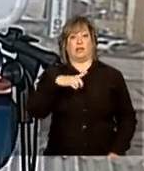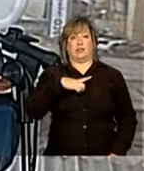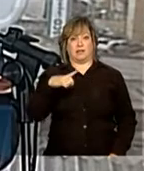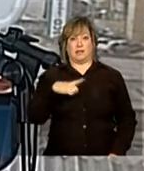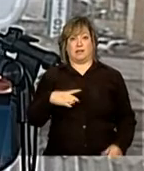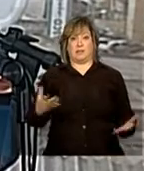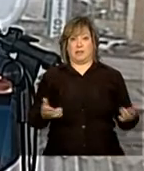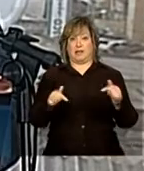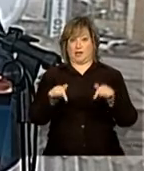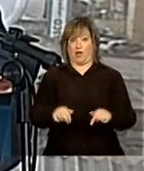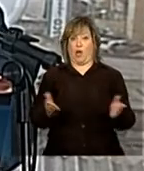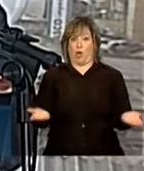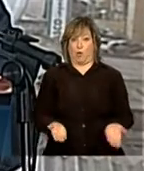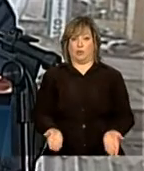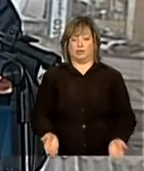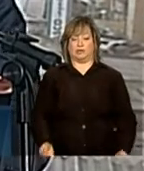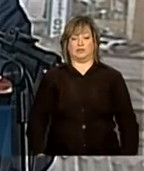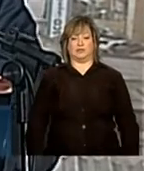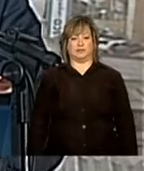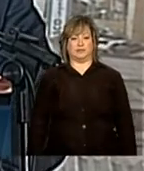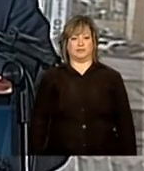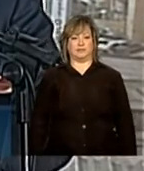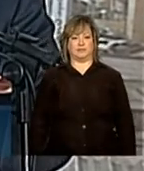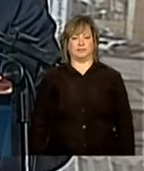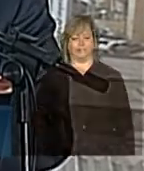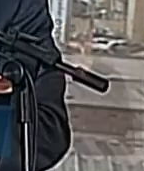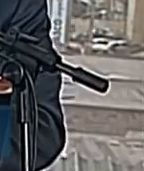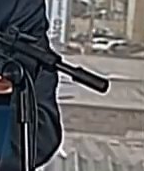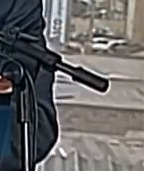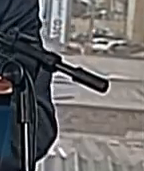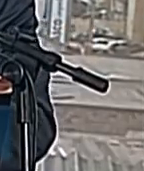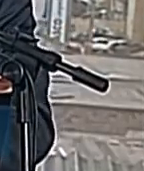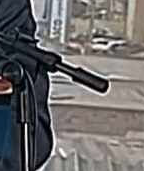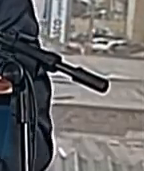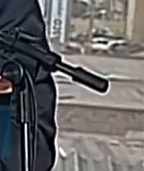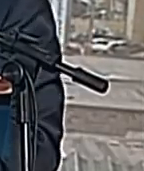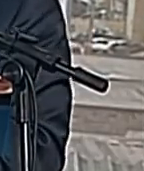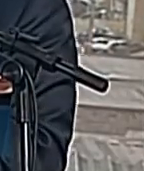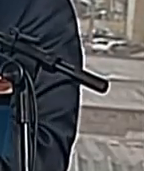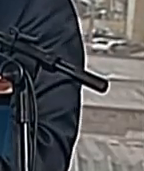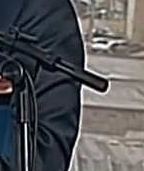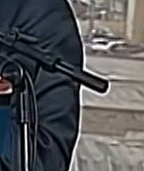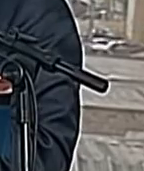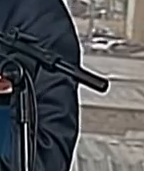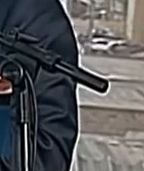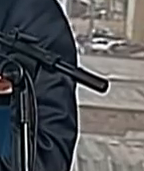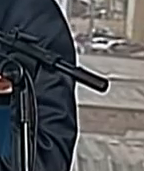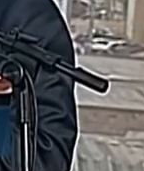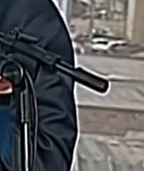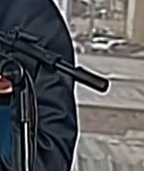dia, não só agradecidos, mas também, eu diria,